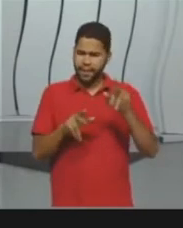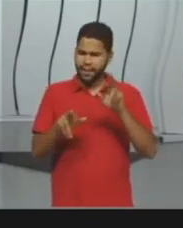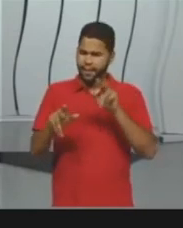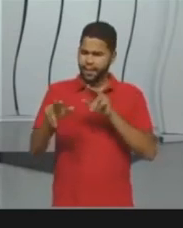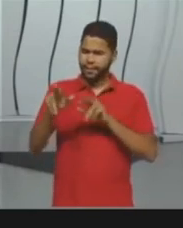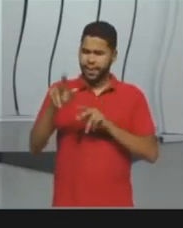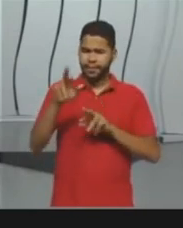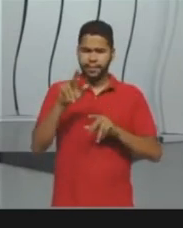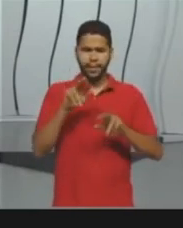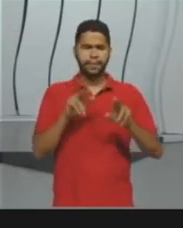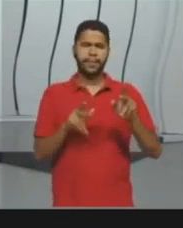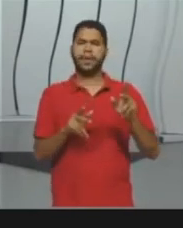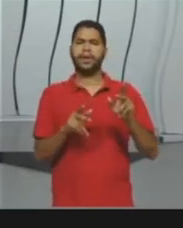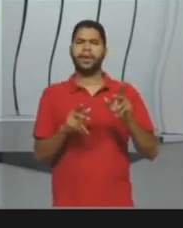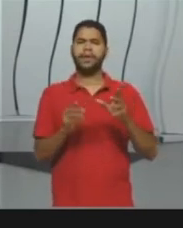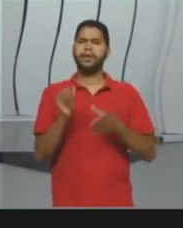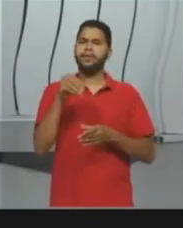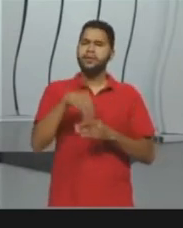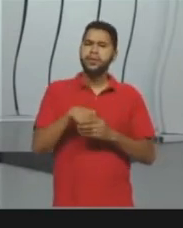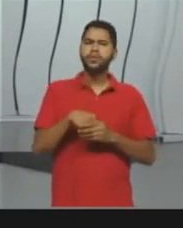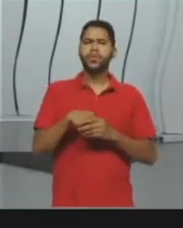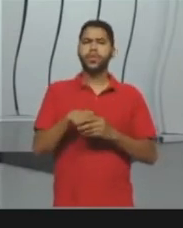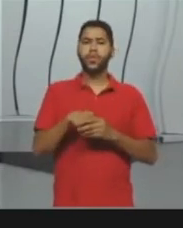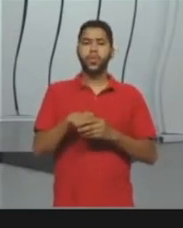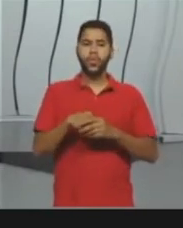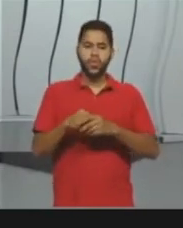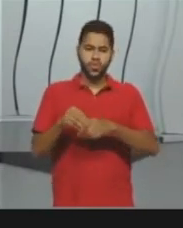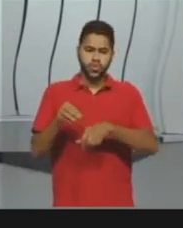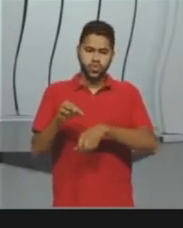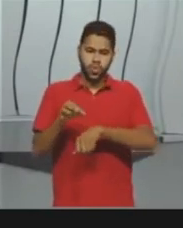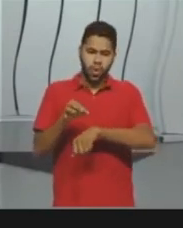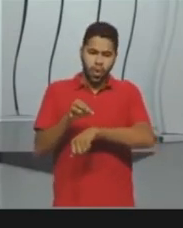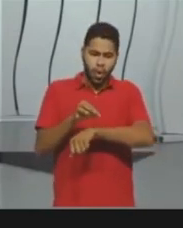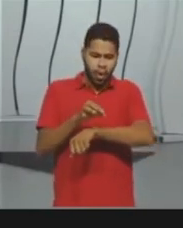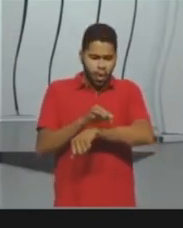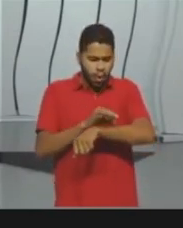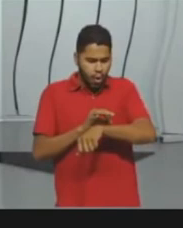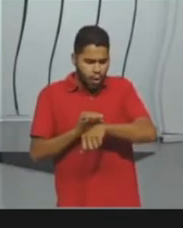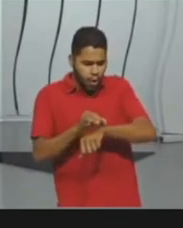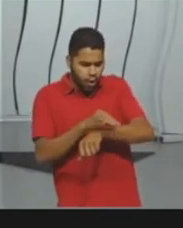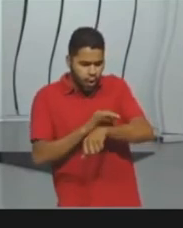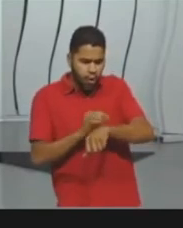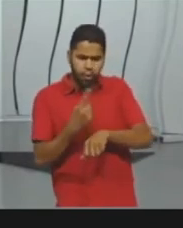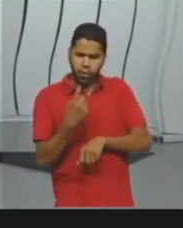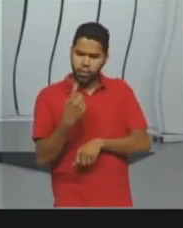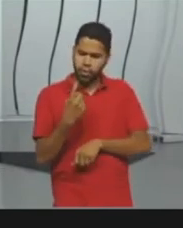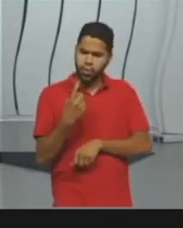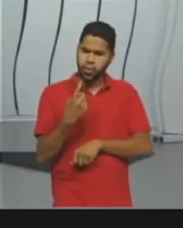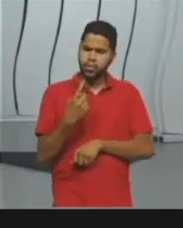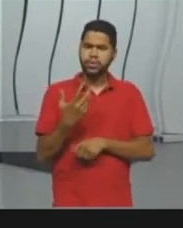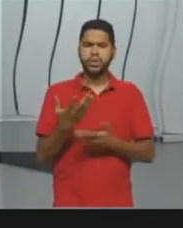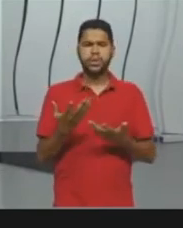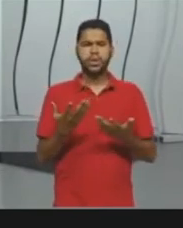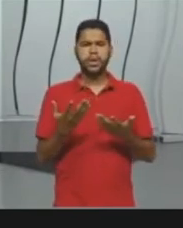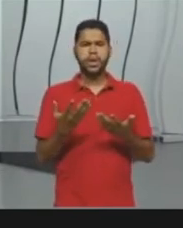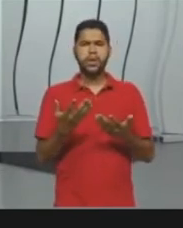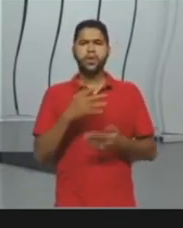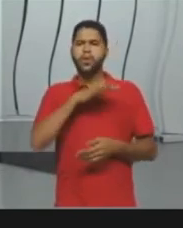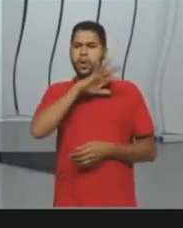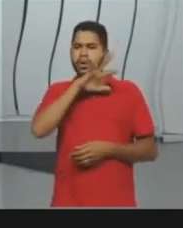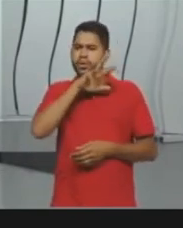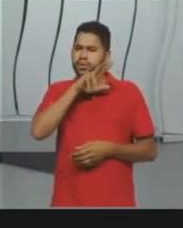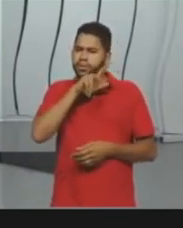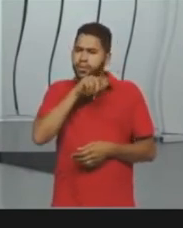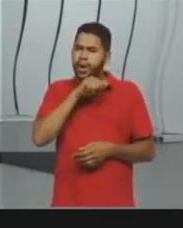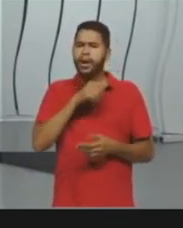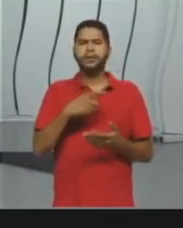classificar dentro desses reinos os organismos que estão ali. Imagina, a bactéria é um organismo unicelular. Os animais, nós temos